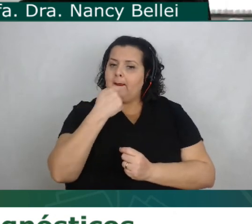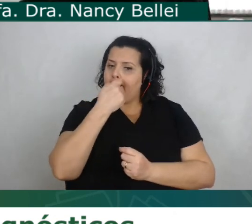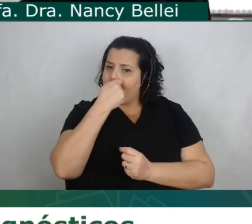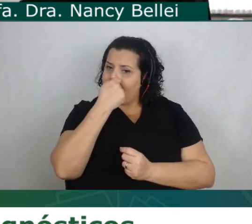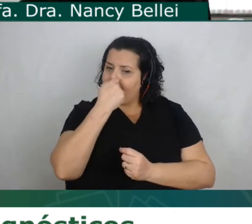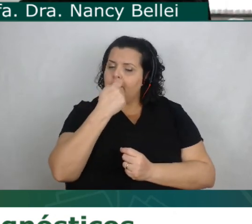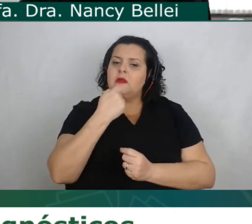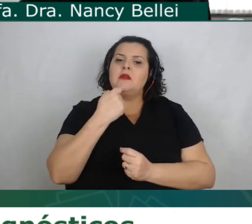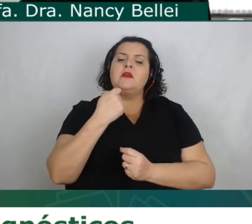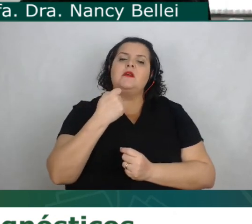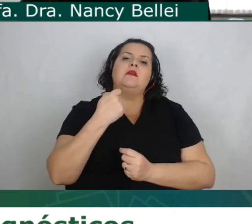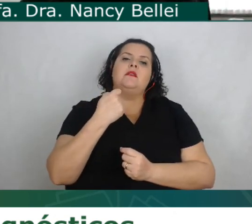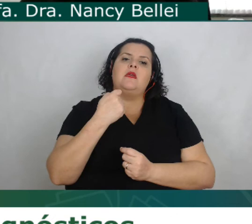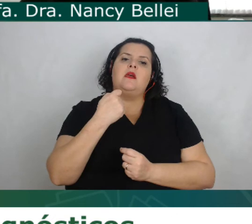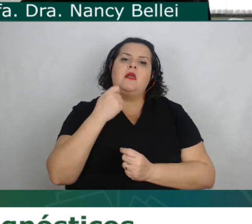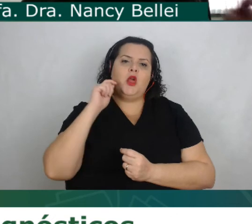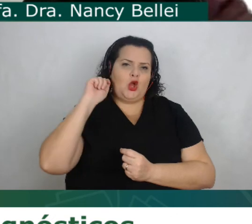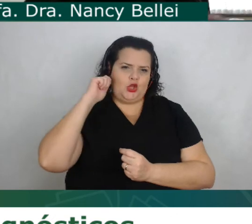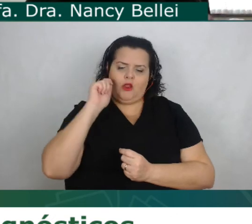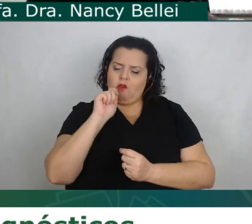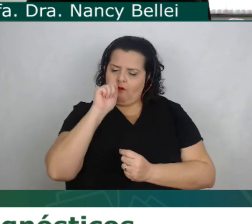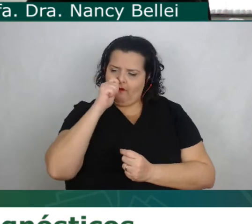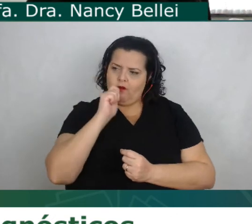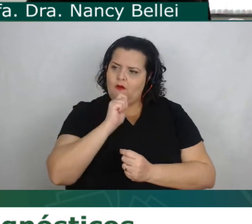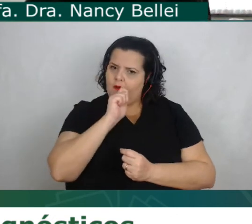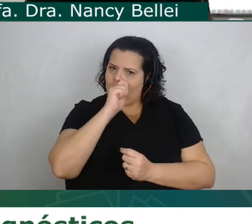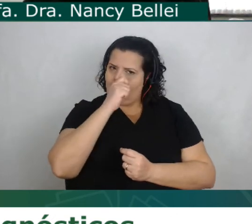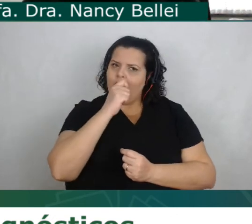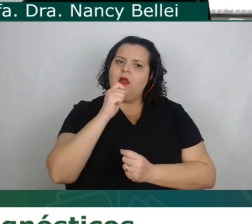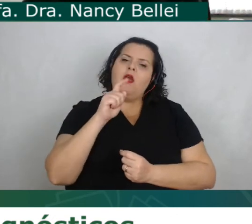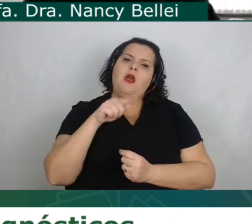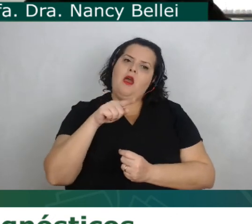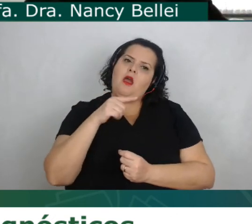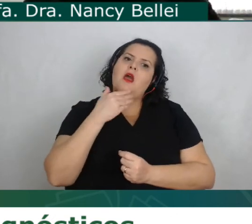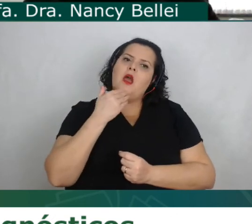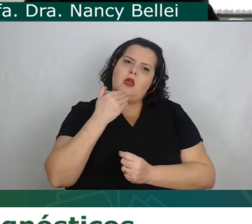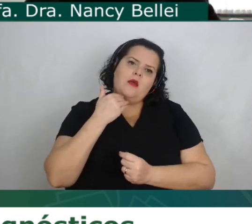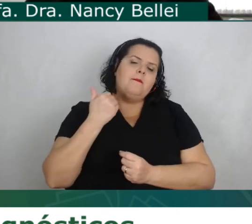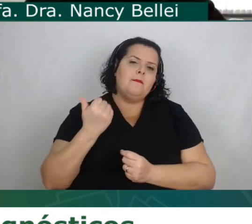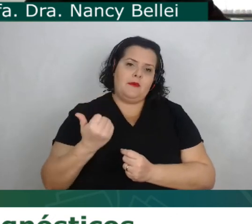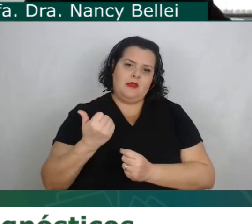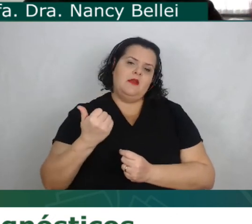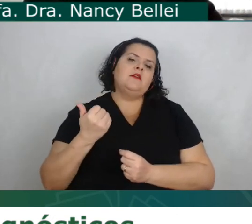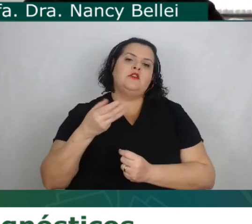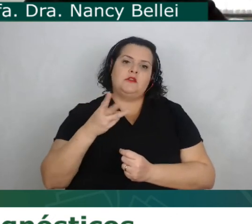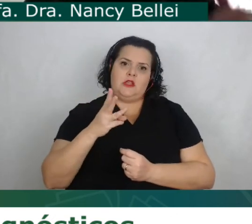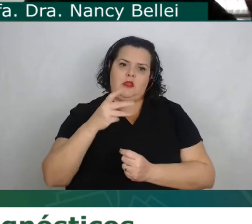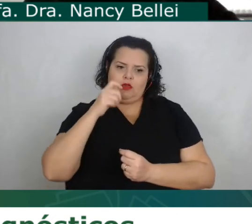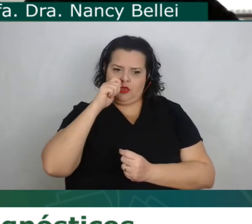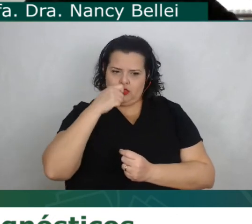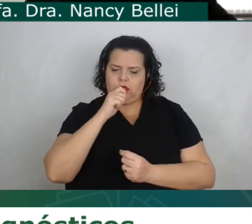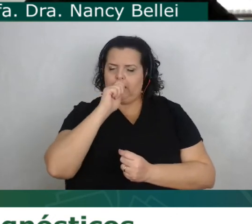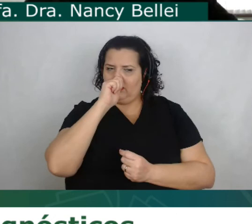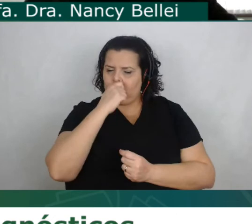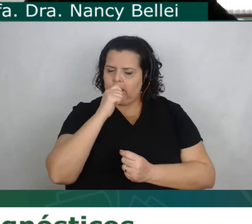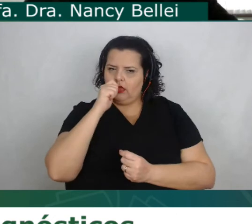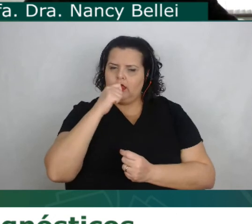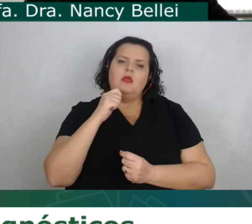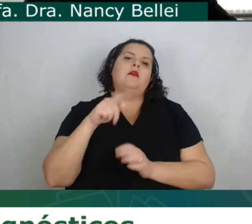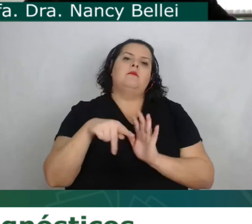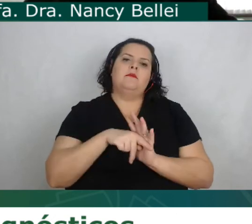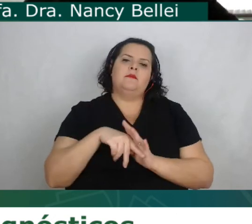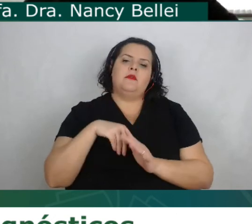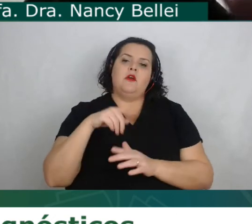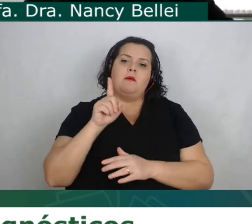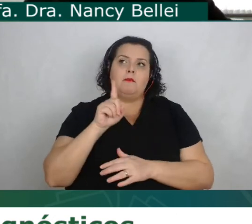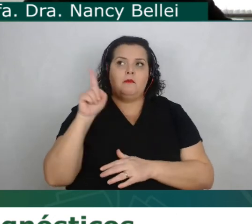3 swabs é mais sensível do que coletar 2, mas atualmente a gente tem uma orientação nos Estados Unidos